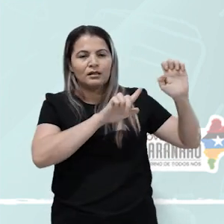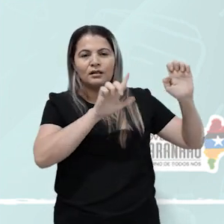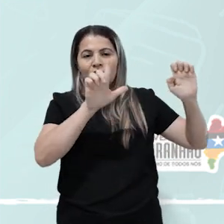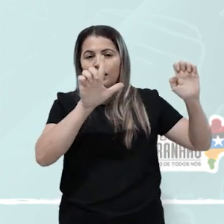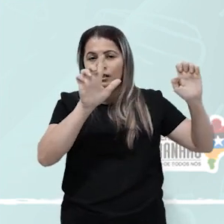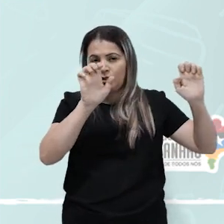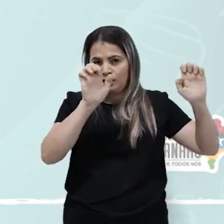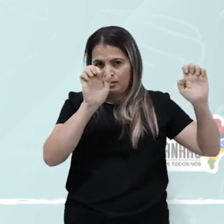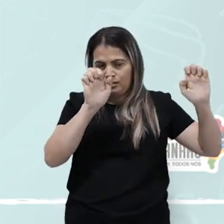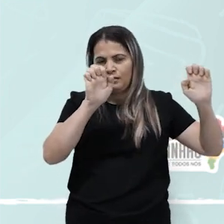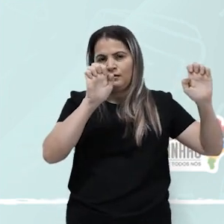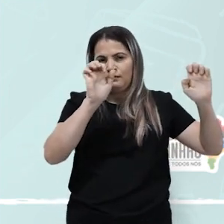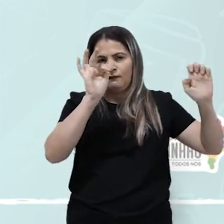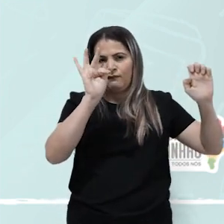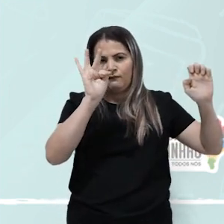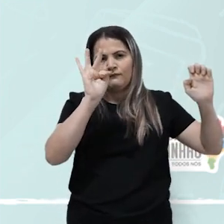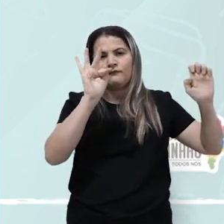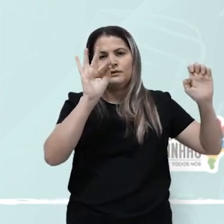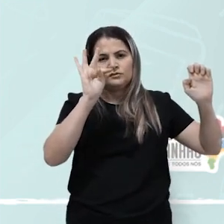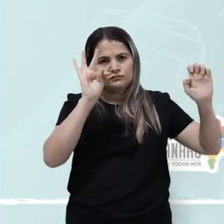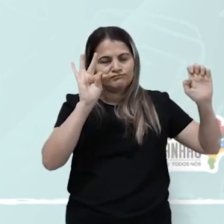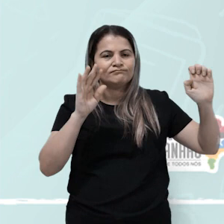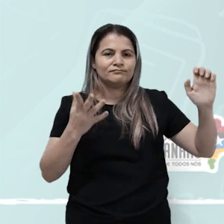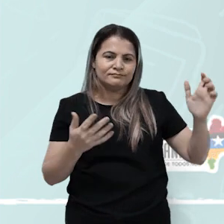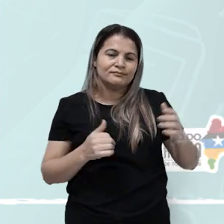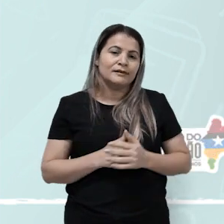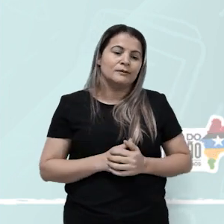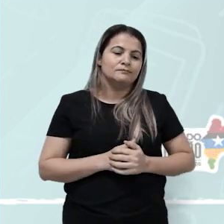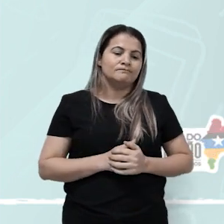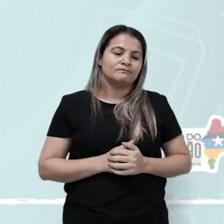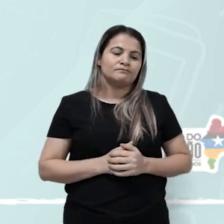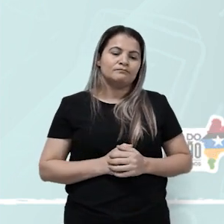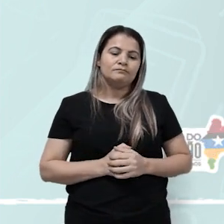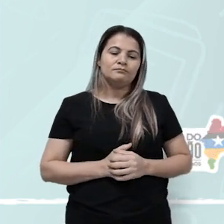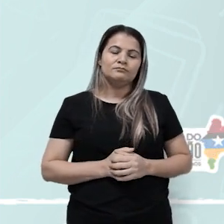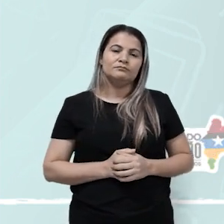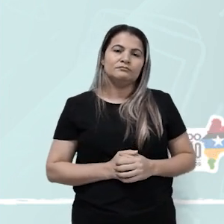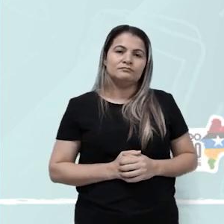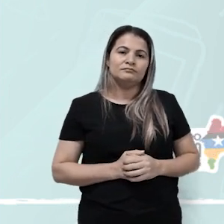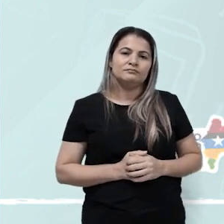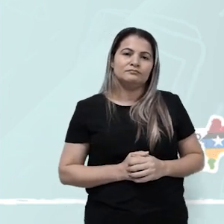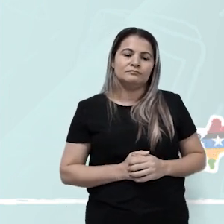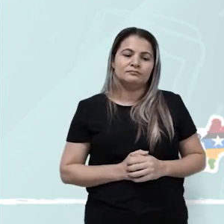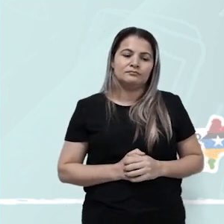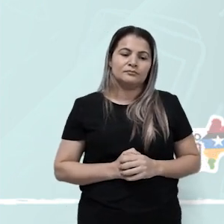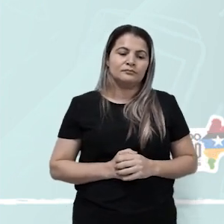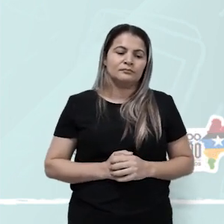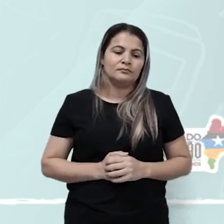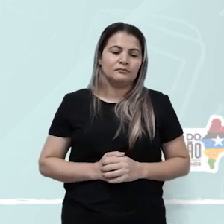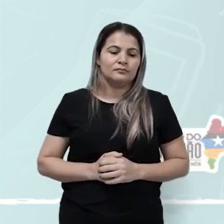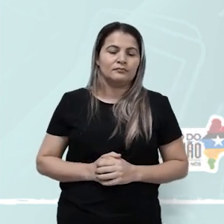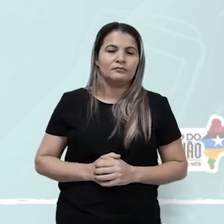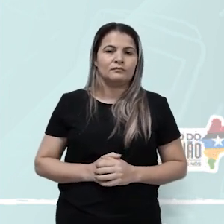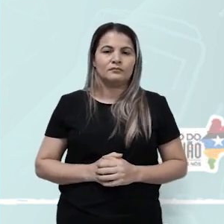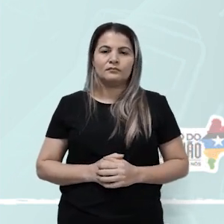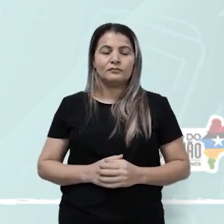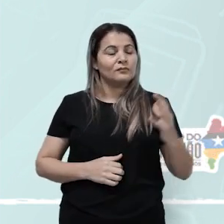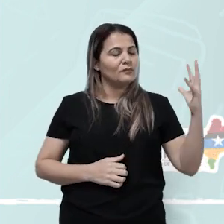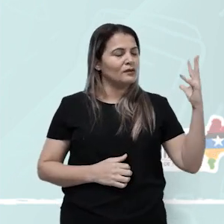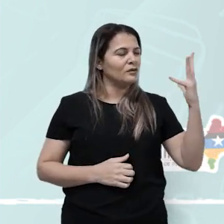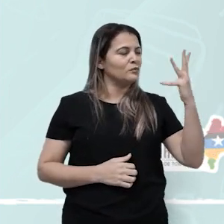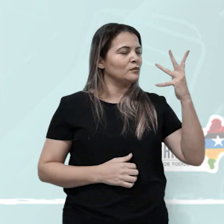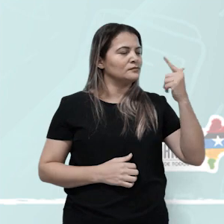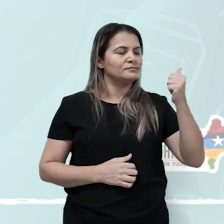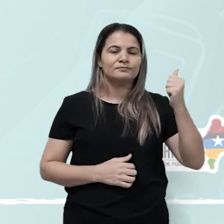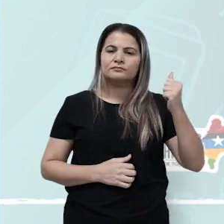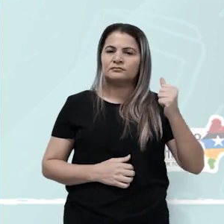tem dois significados, tá bom? Pode ser o contrário de errado, pode ser o contrário de esquerda. Beautiful,